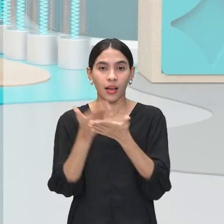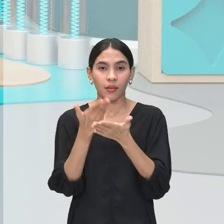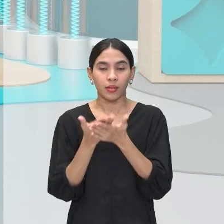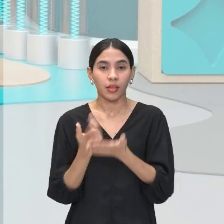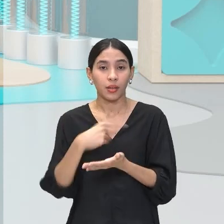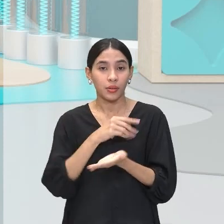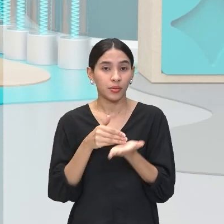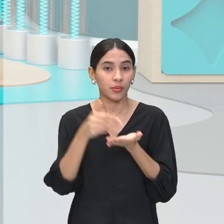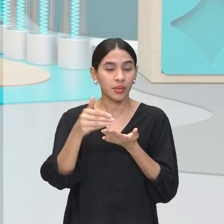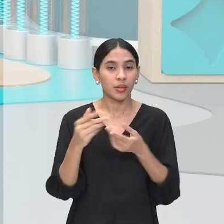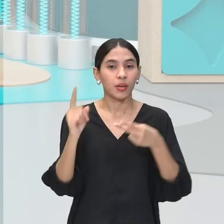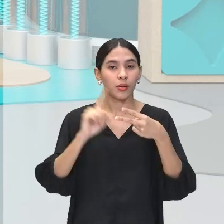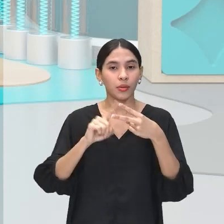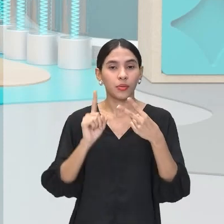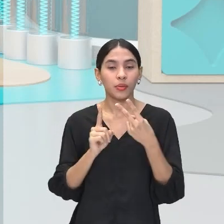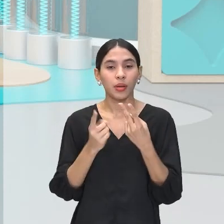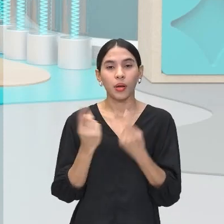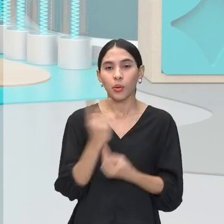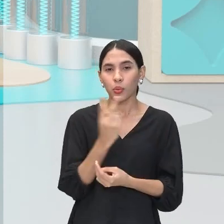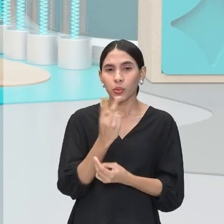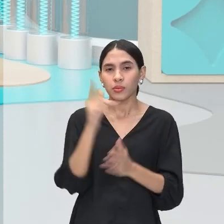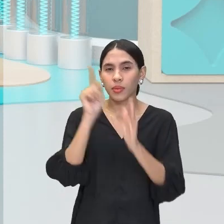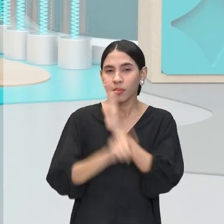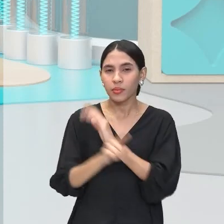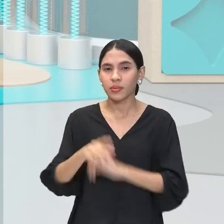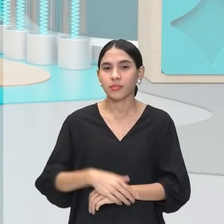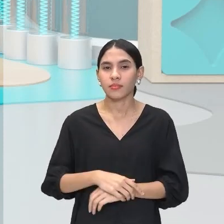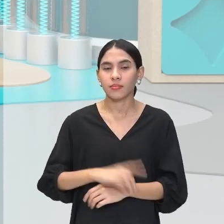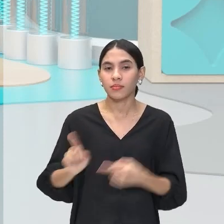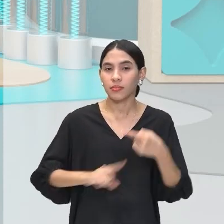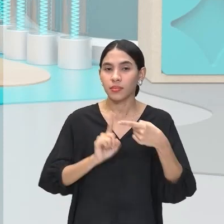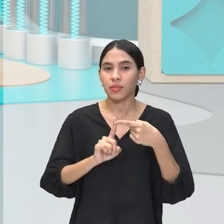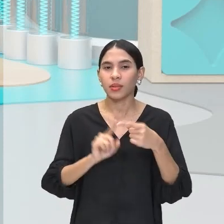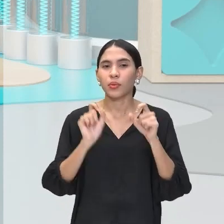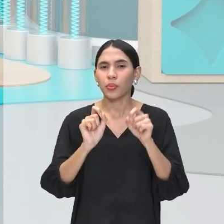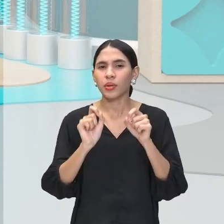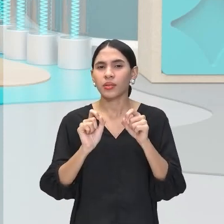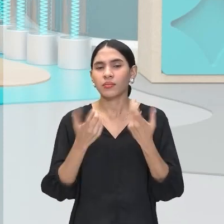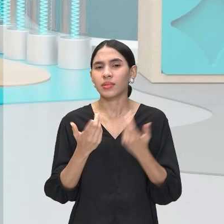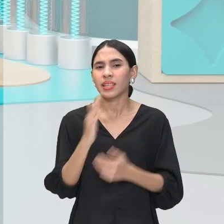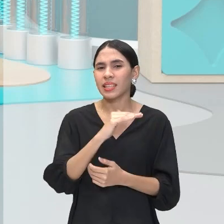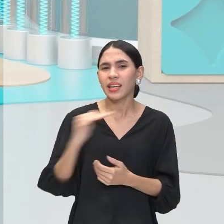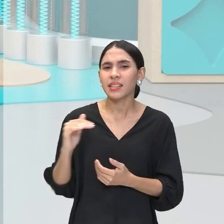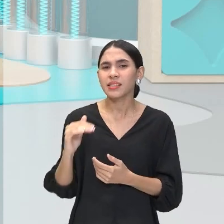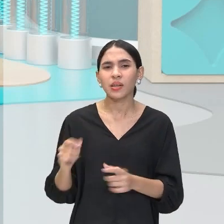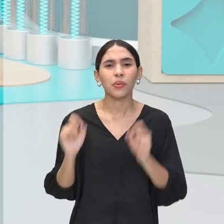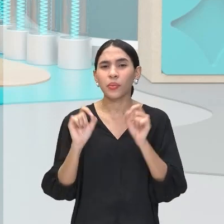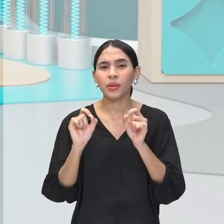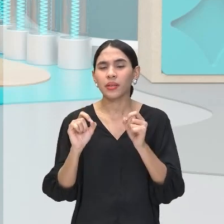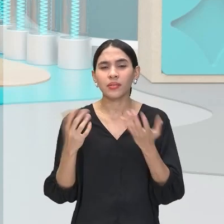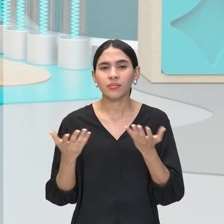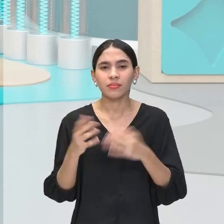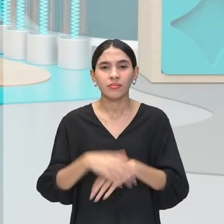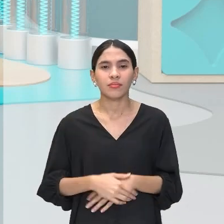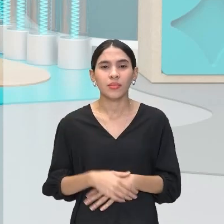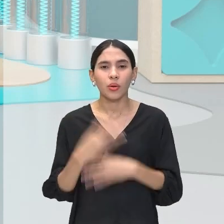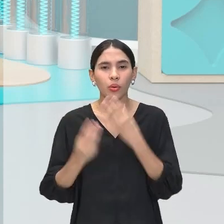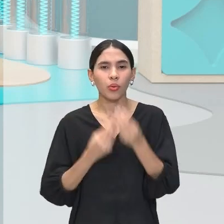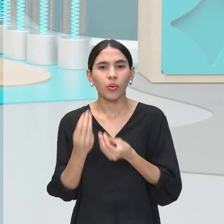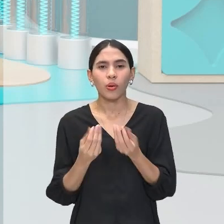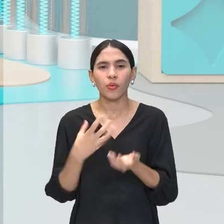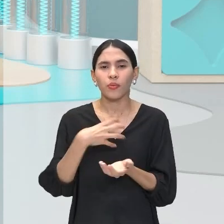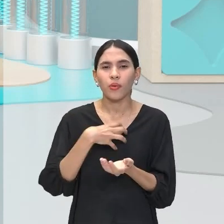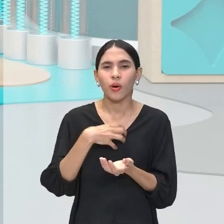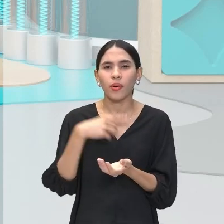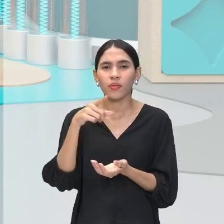com duas perguntas. A primeira é: o que é ser criança? O que se entende por ser